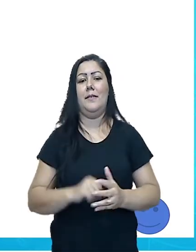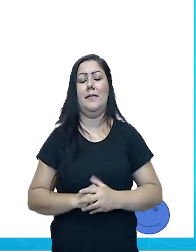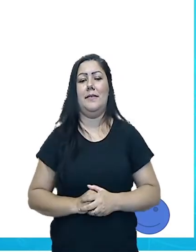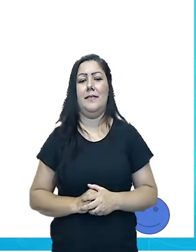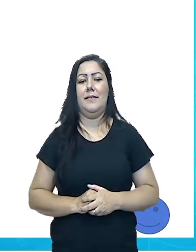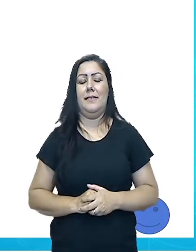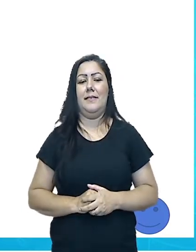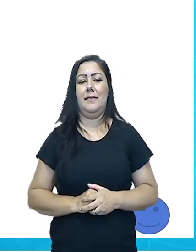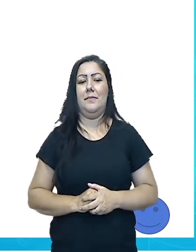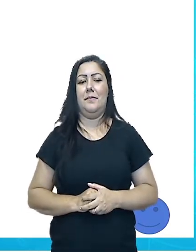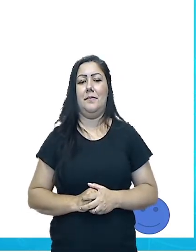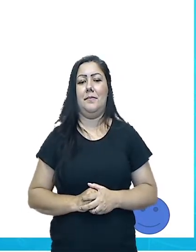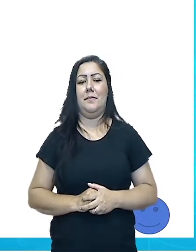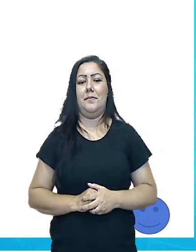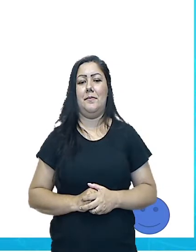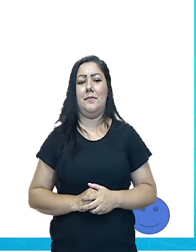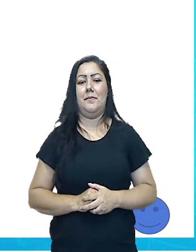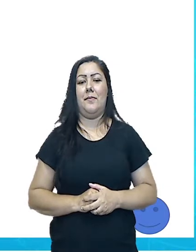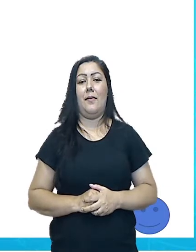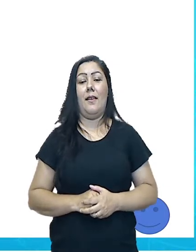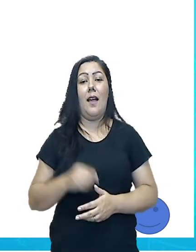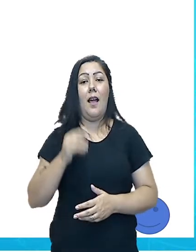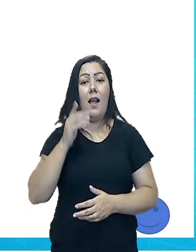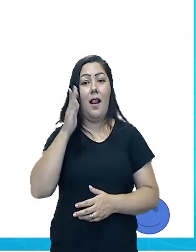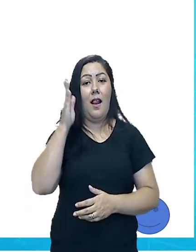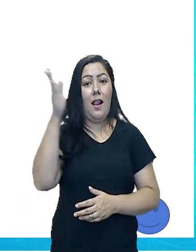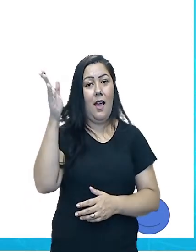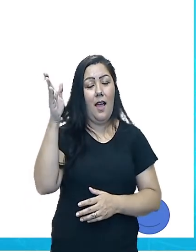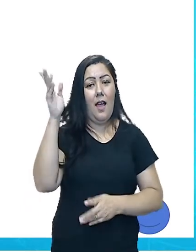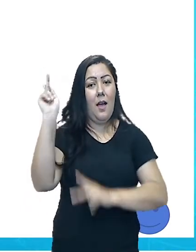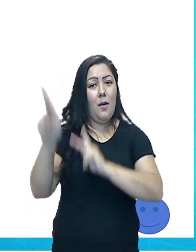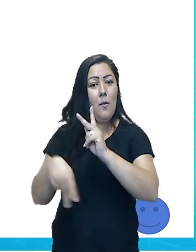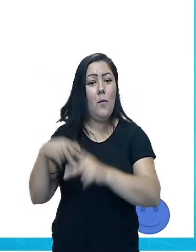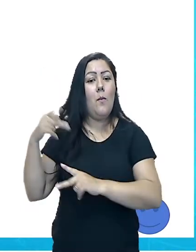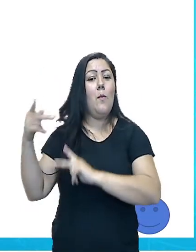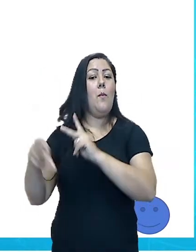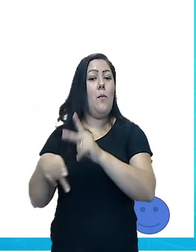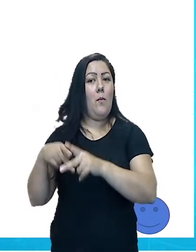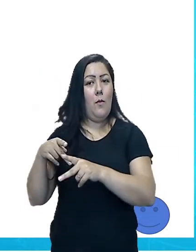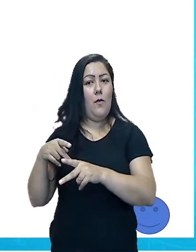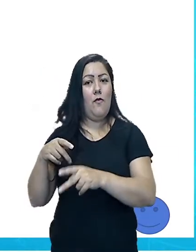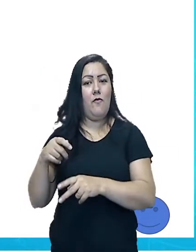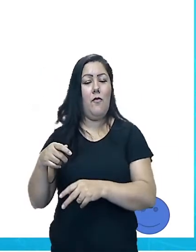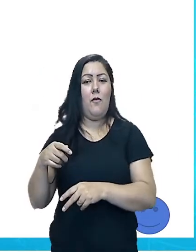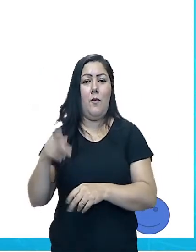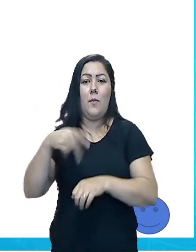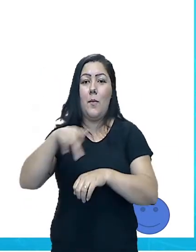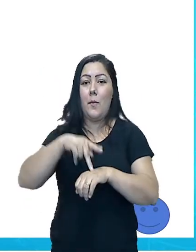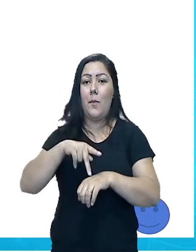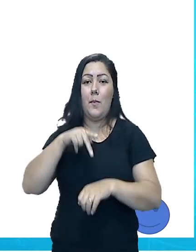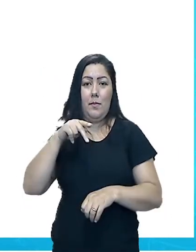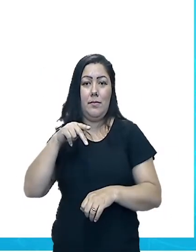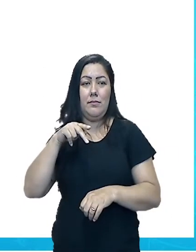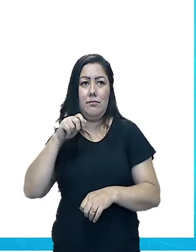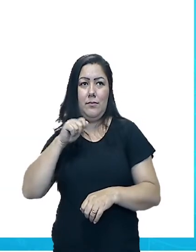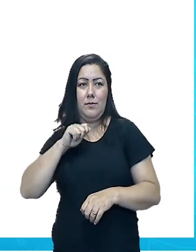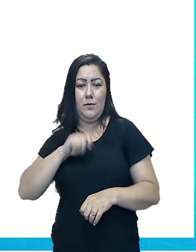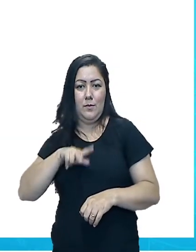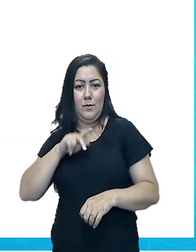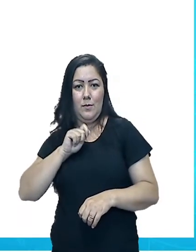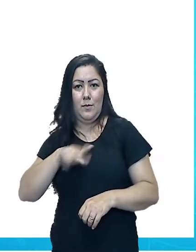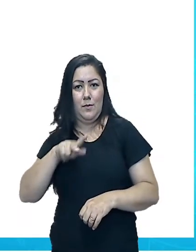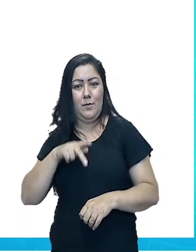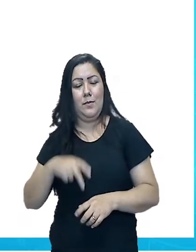Os portugueses descobriram o Brasil e aí a gente tem que voltar,